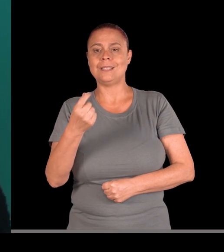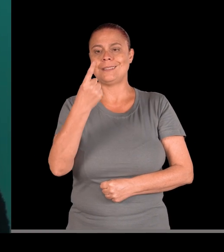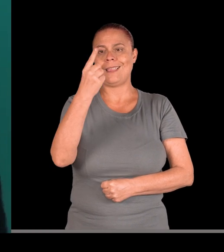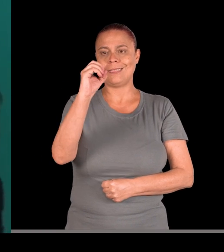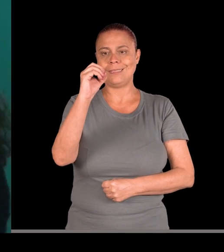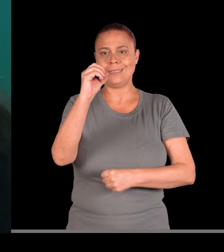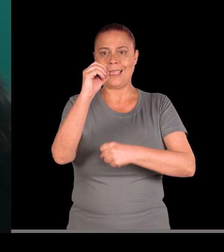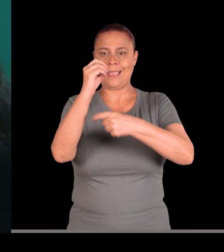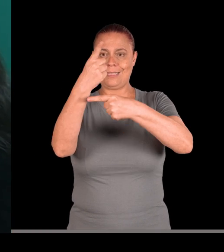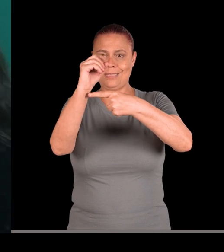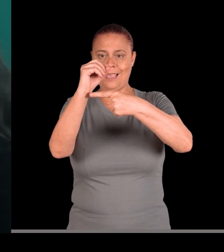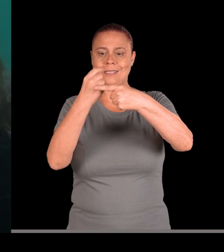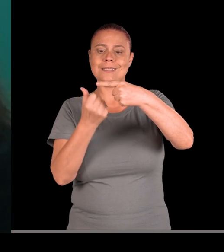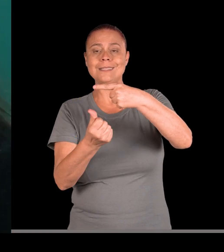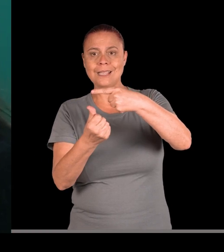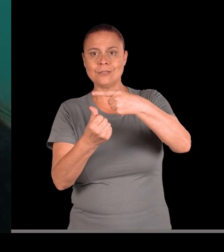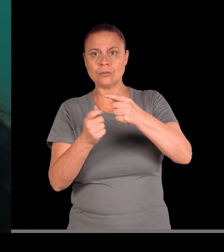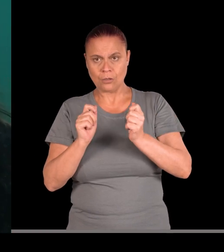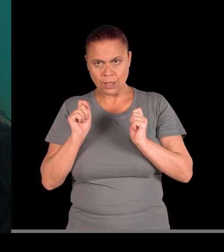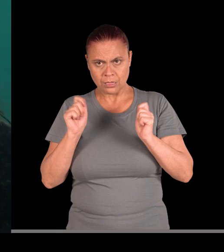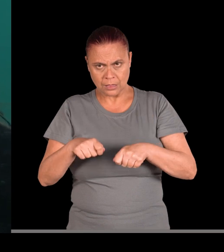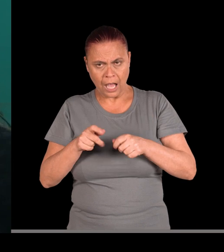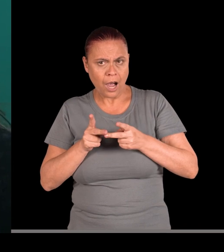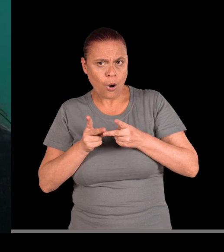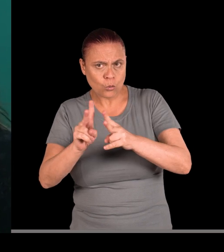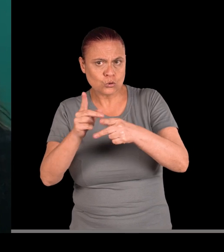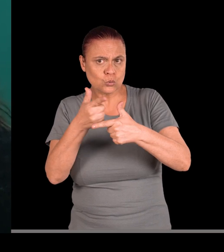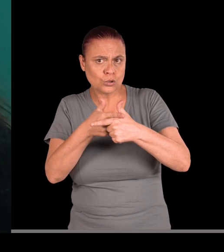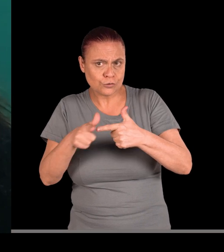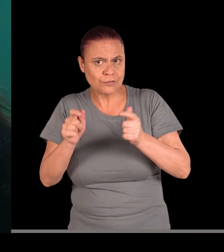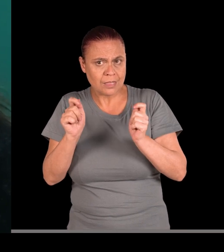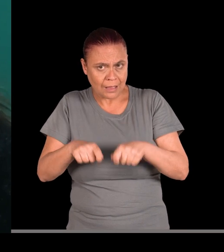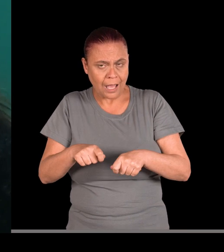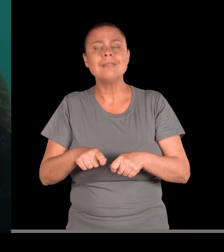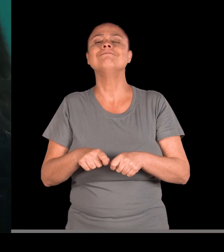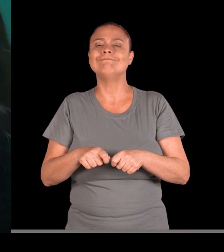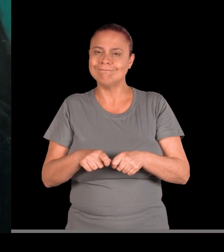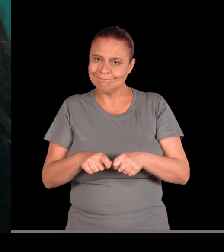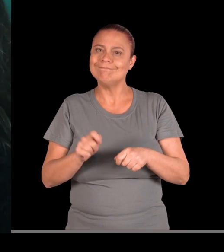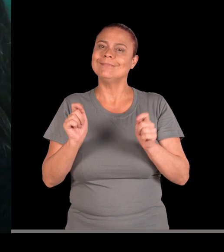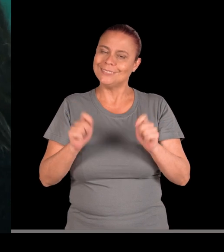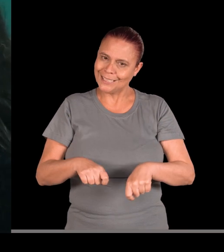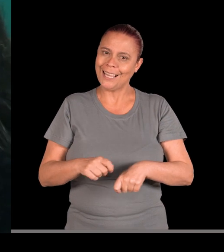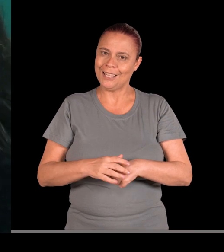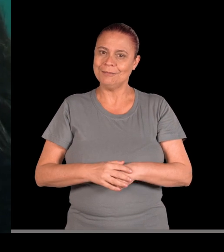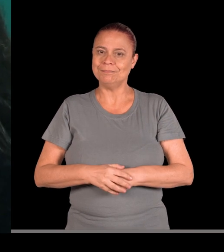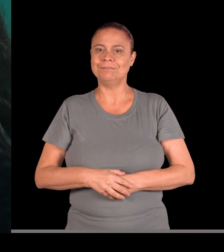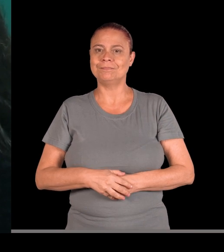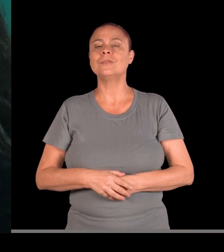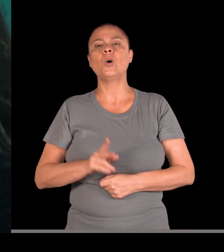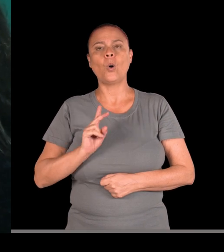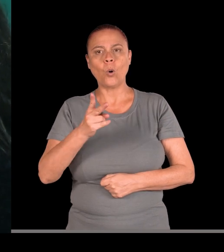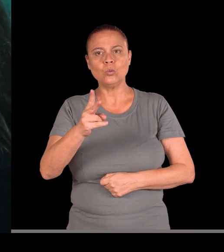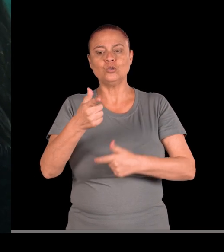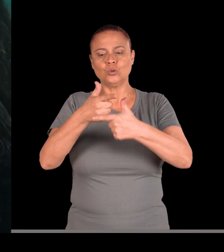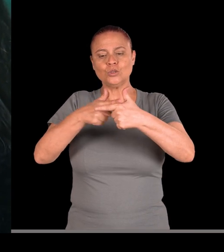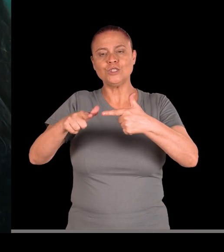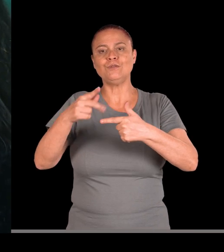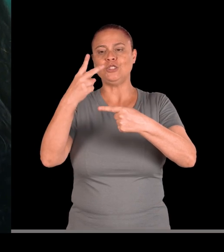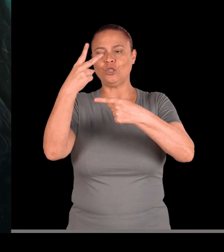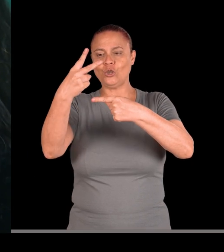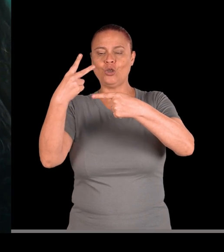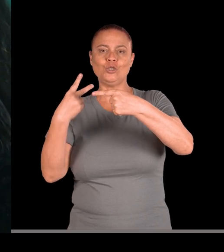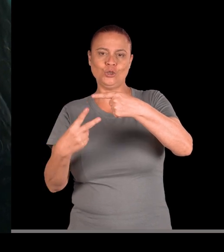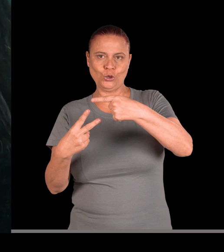6. 10 sextos. Posso continuar a simplificação? Posso. Então, eu vou dividir tanto